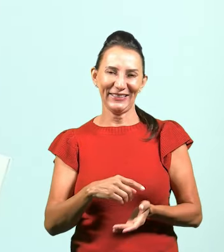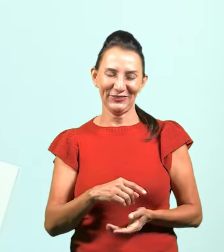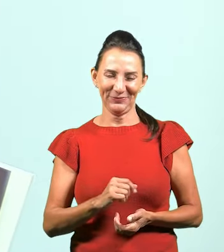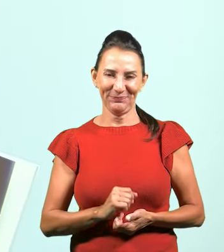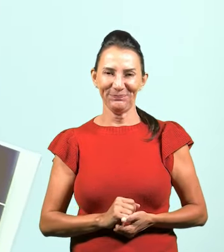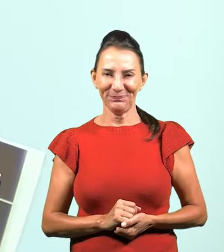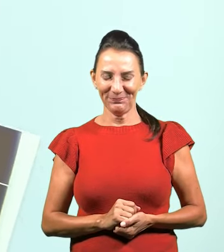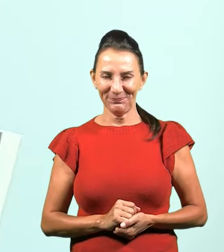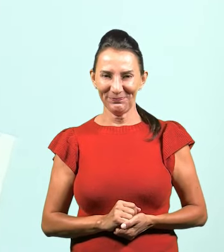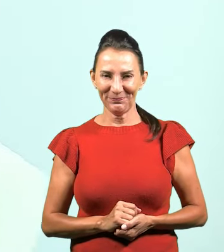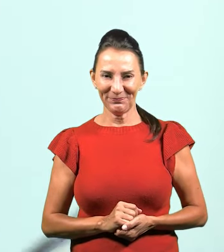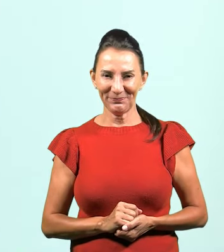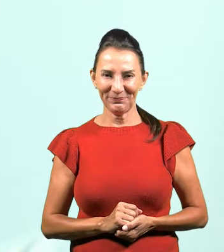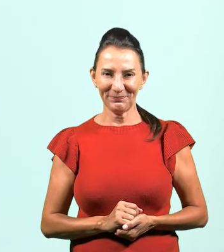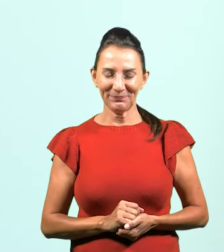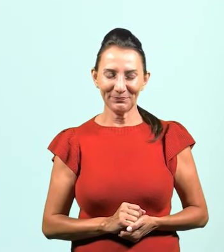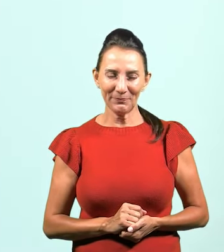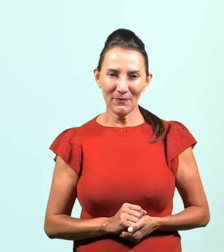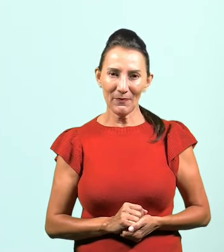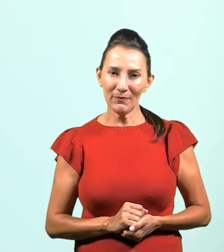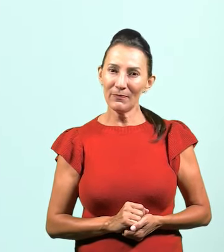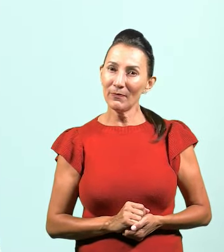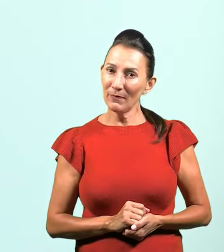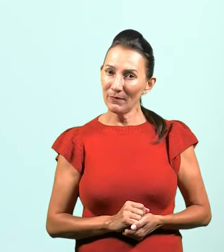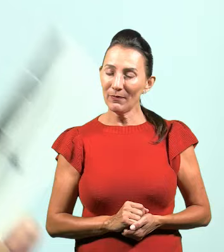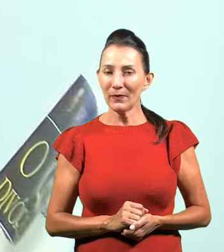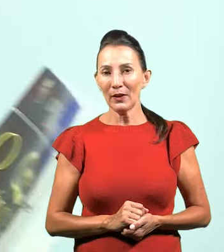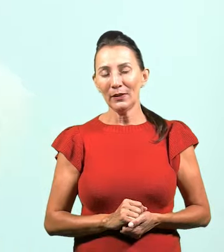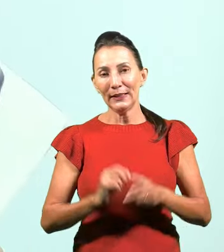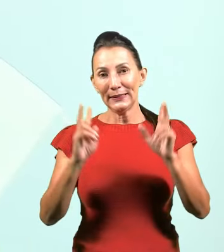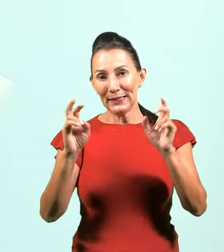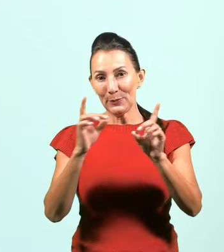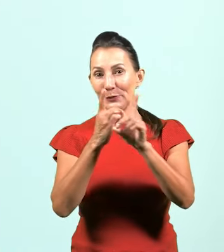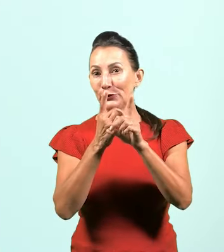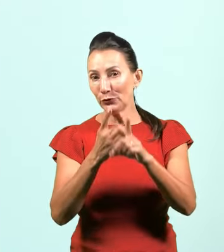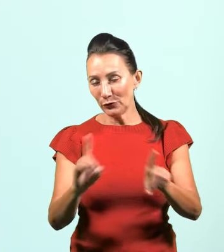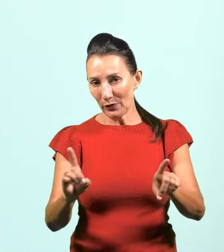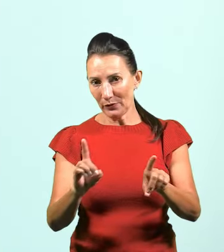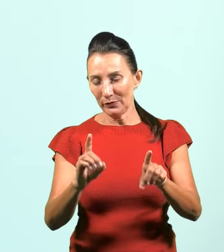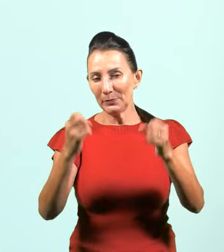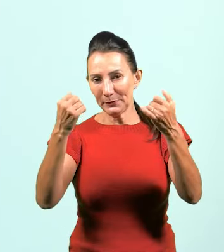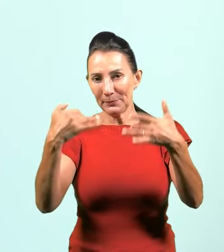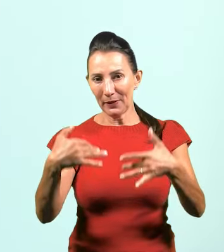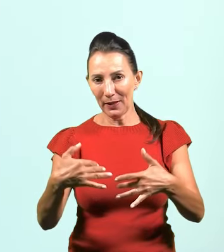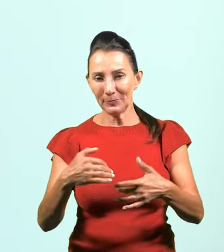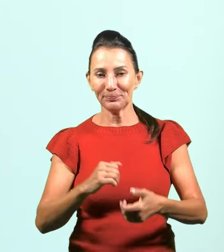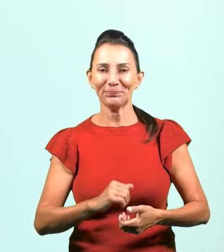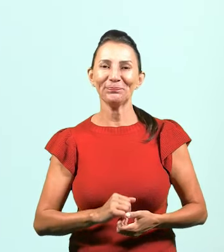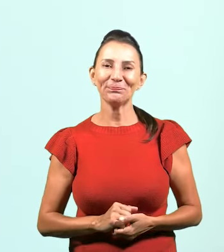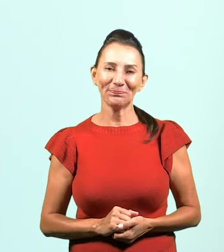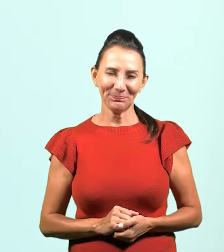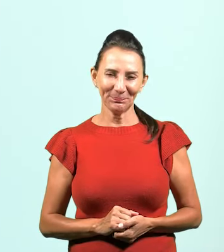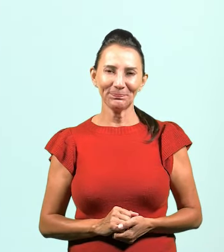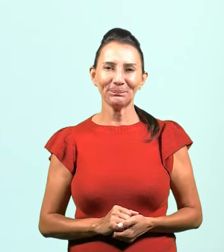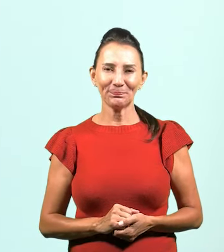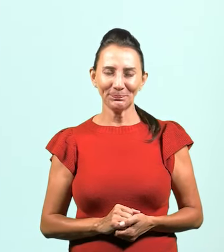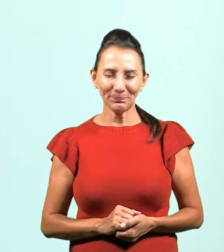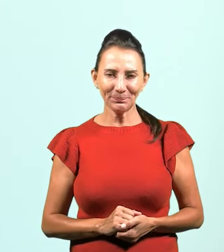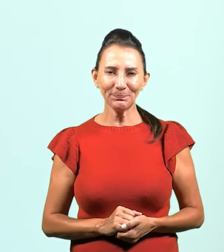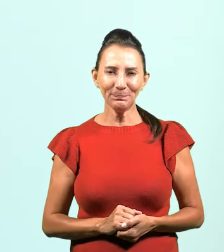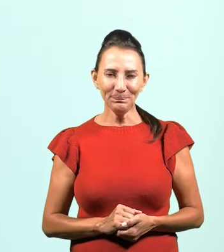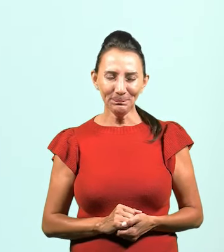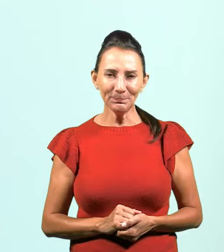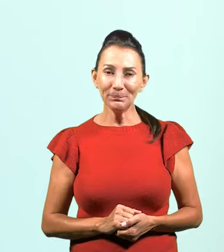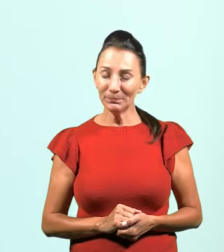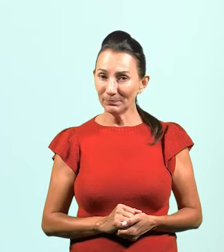maior prazer aí até onde você está. Bom, o divórcio. Vamos falar sobre isso aqui. Olha,